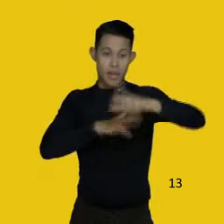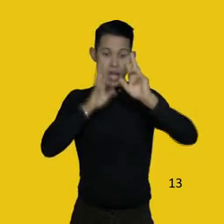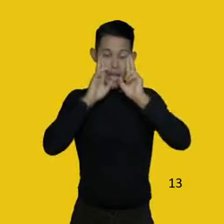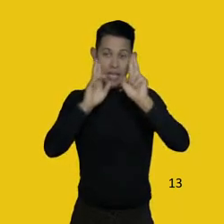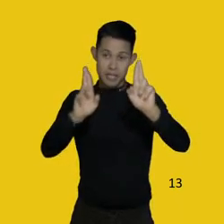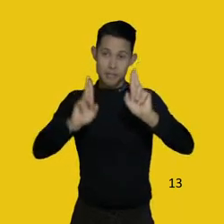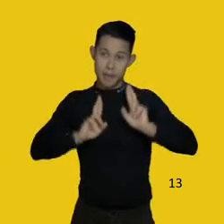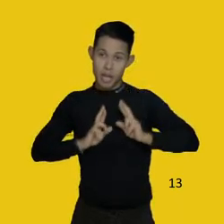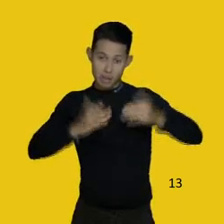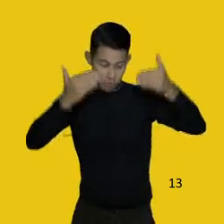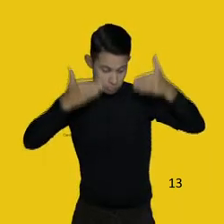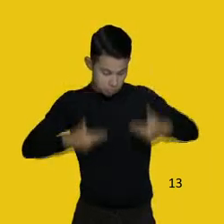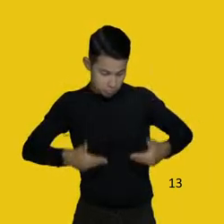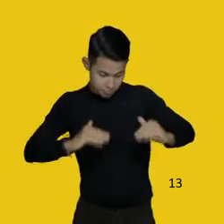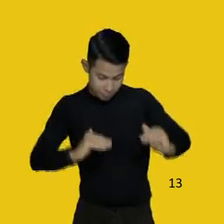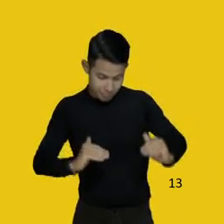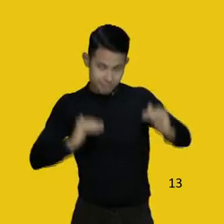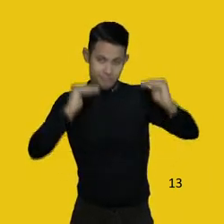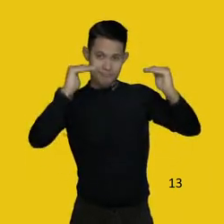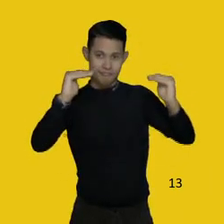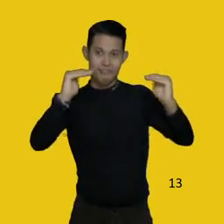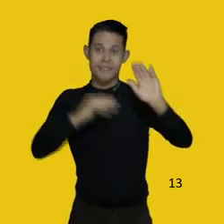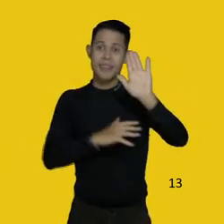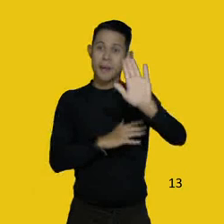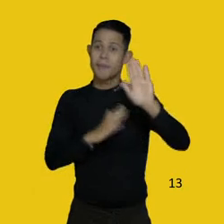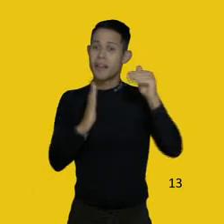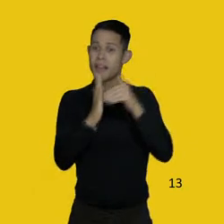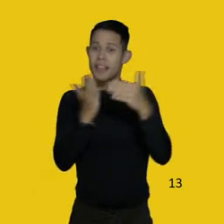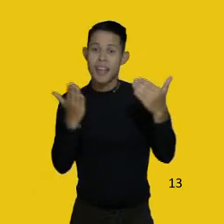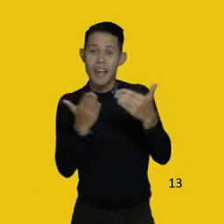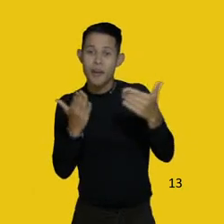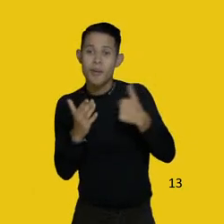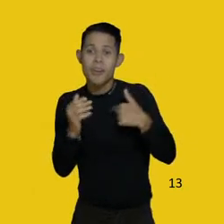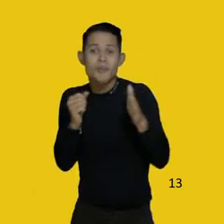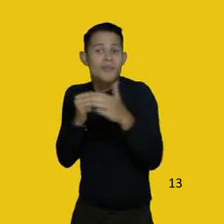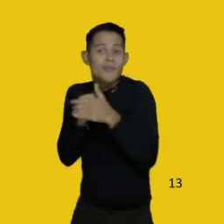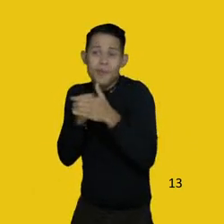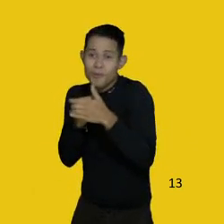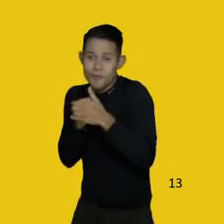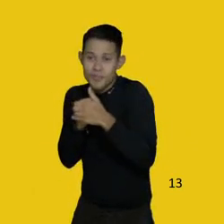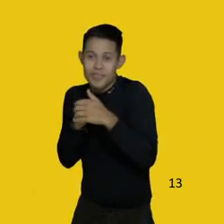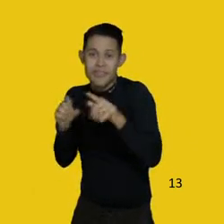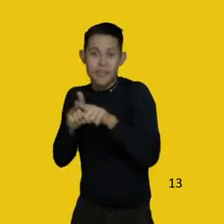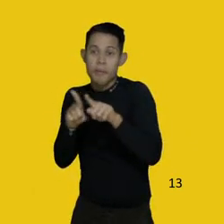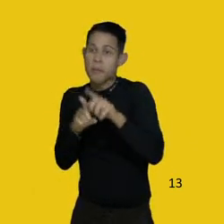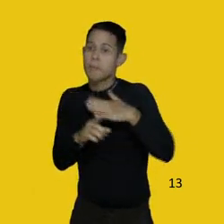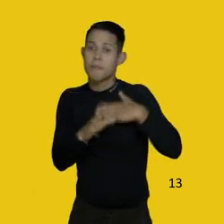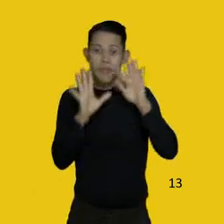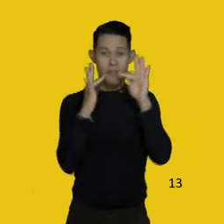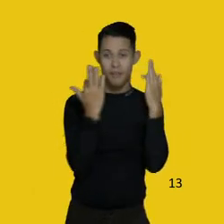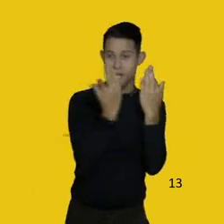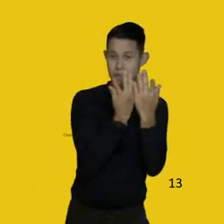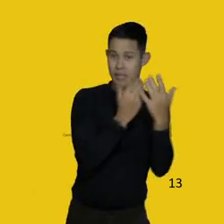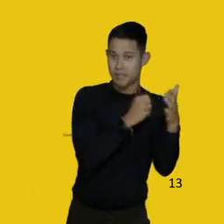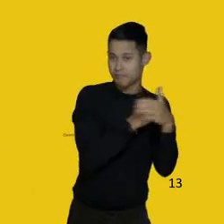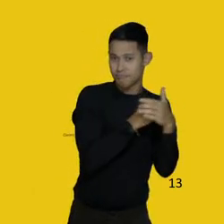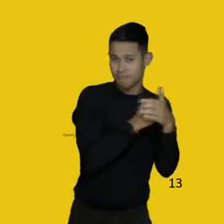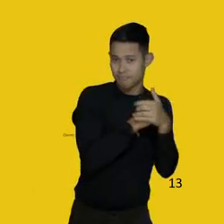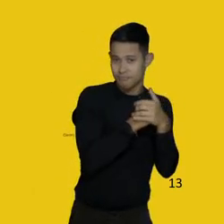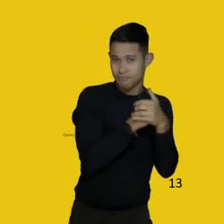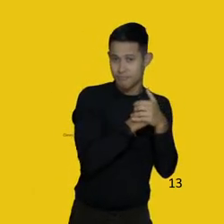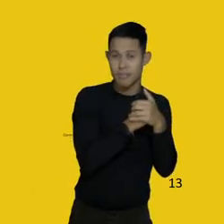consideram mas até agora tinha escondido de todos e até da minha própria família tudo que eu que na verdade